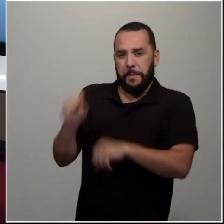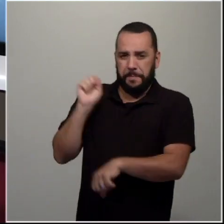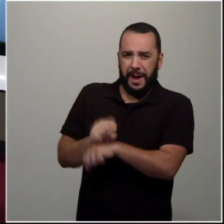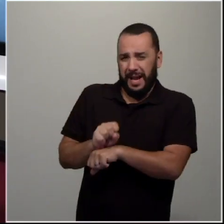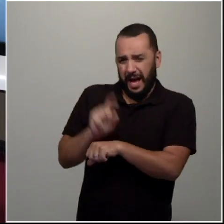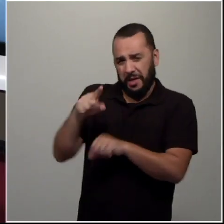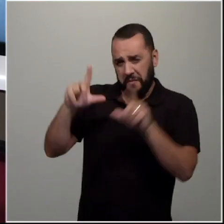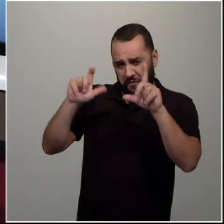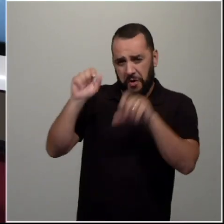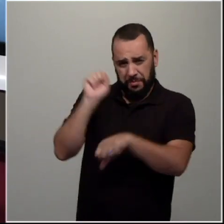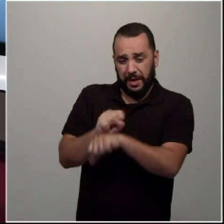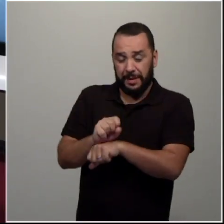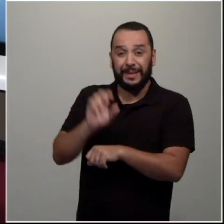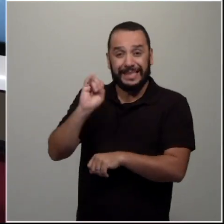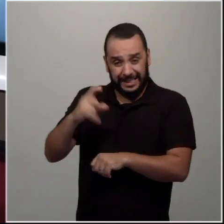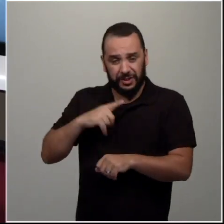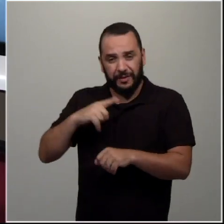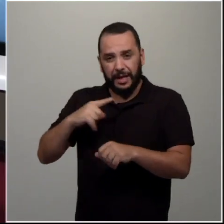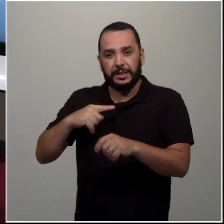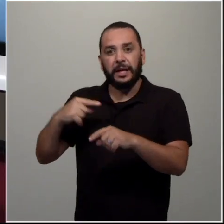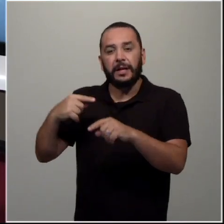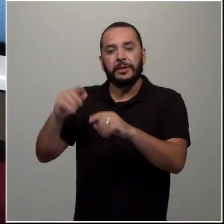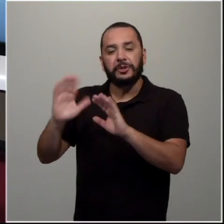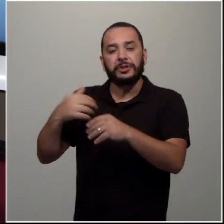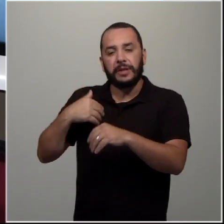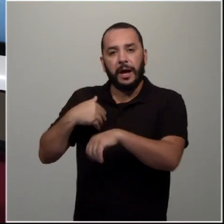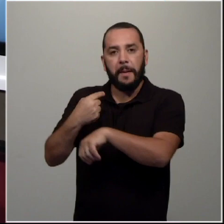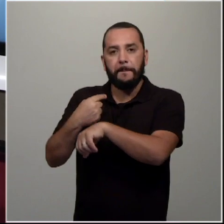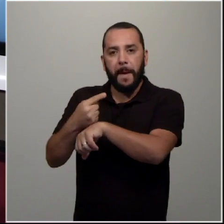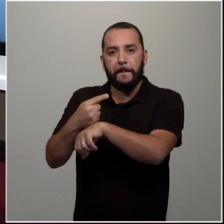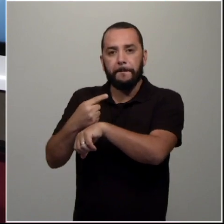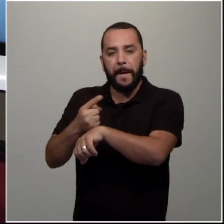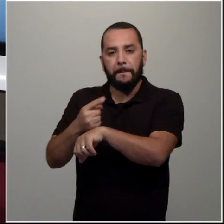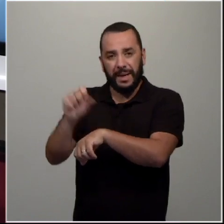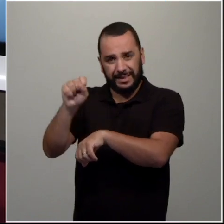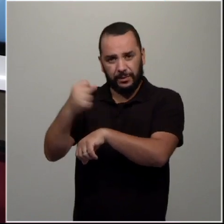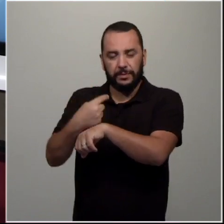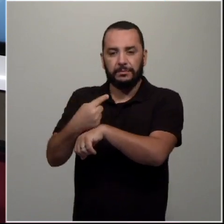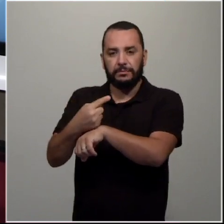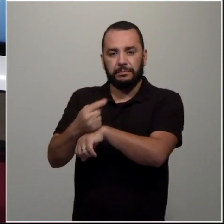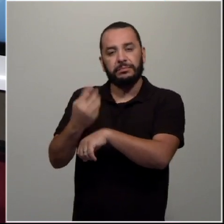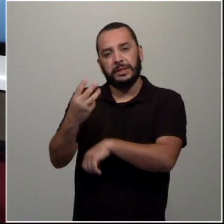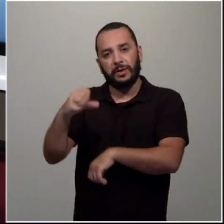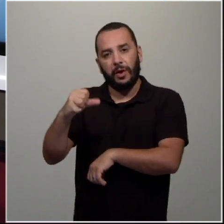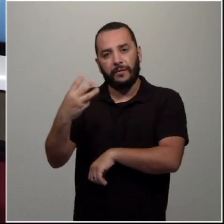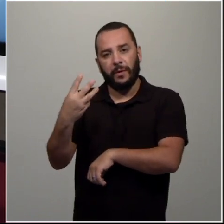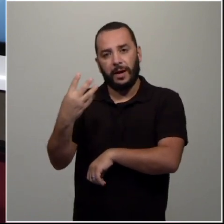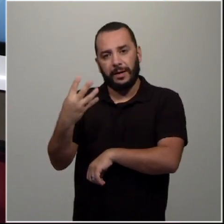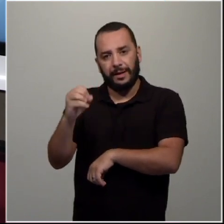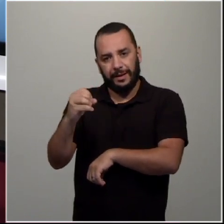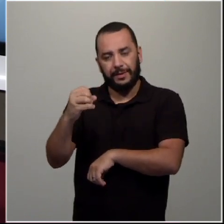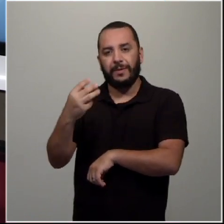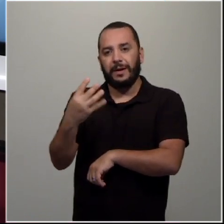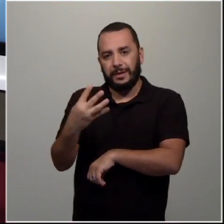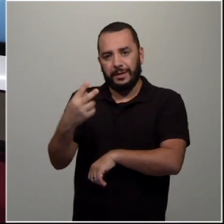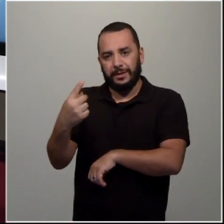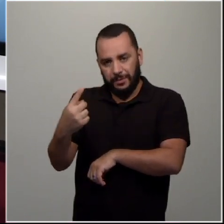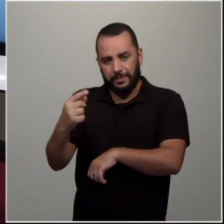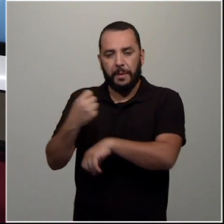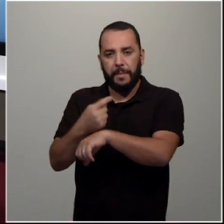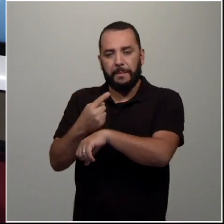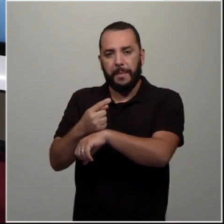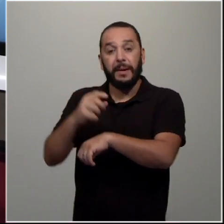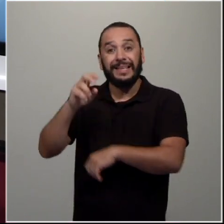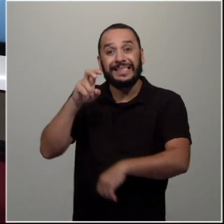é e se ele estivesse funcionando os segundos com certeza está aumentando 39 40 41 num determinado momento ia chegar